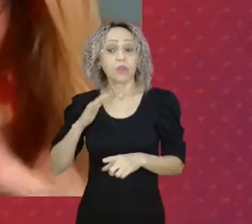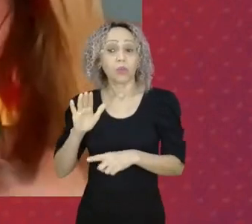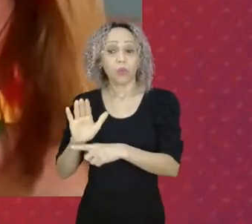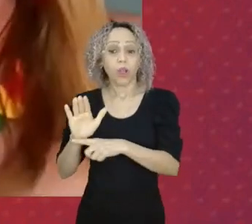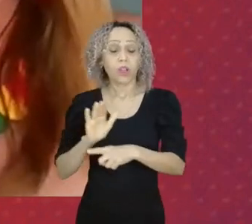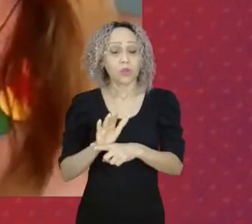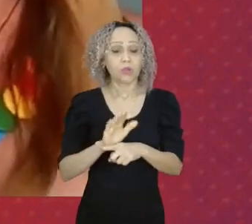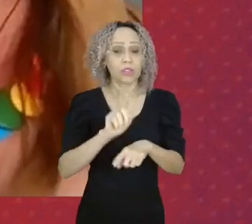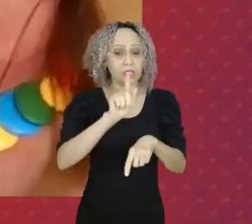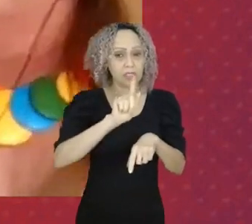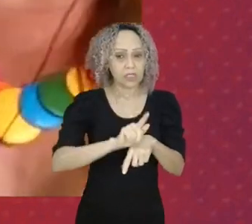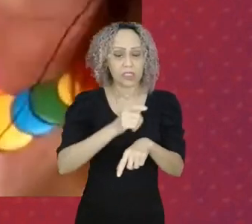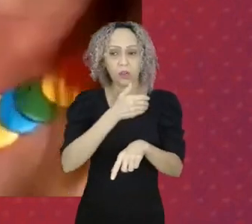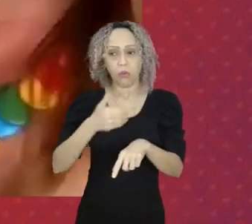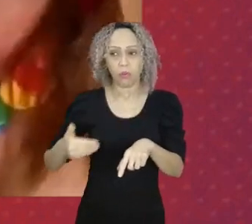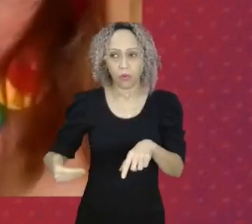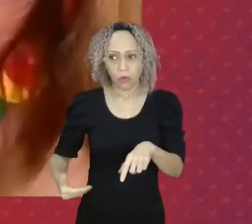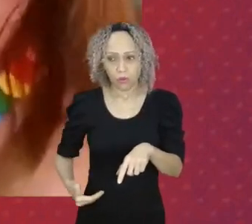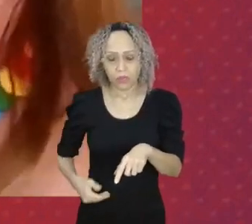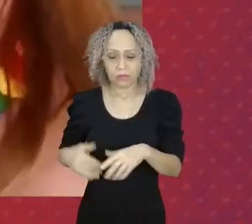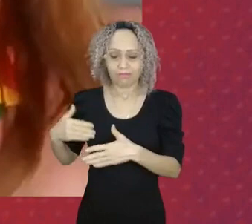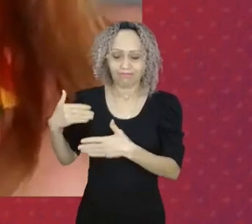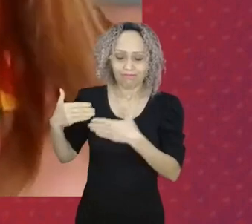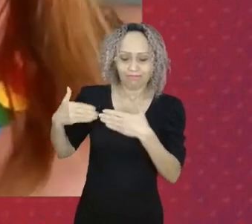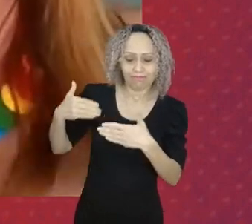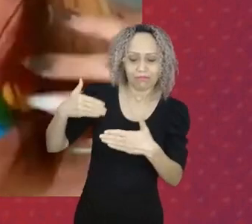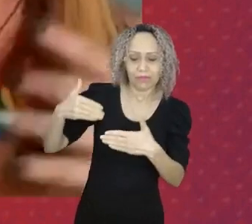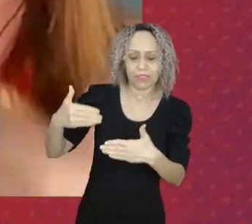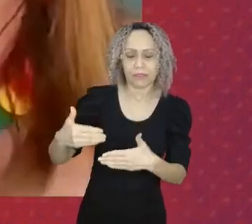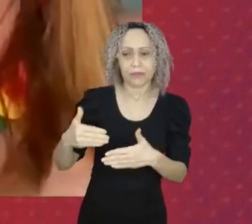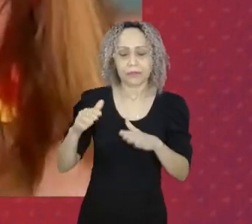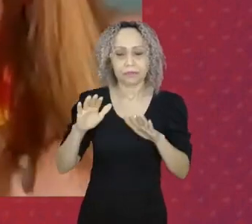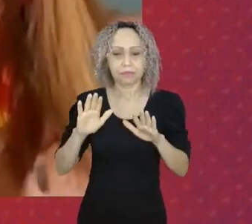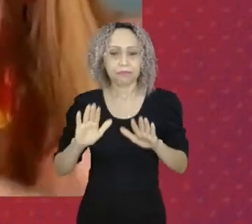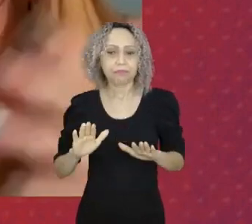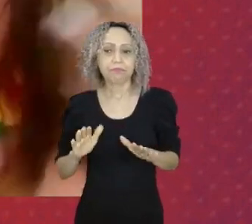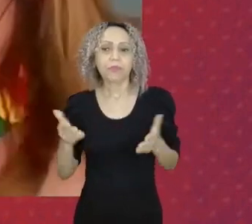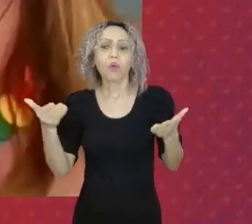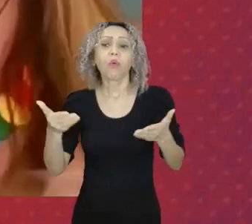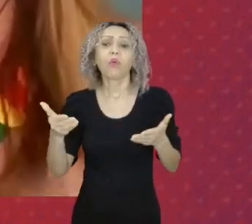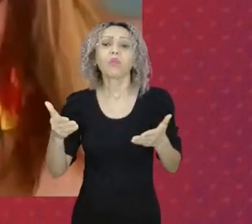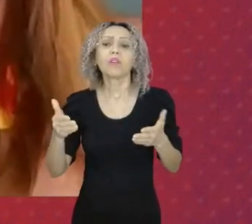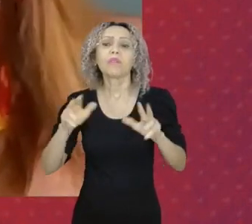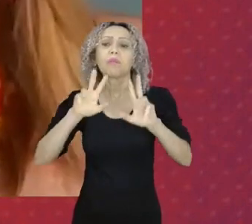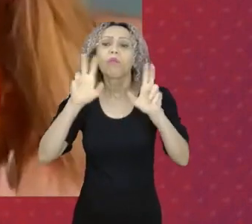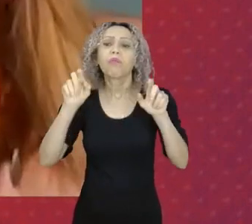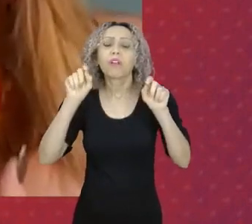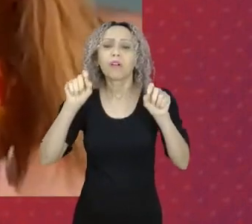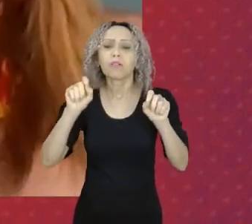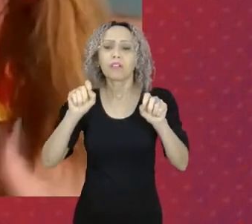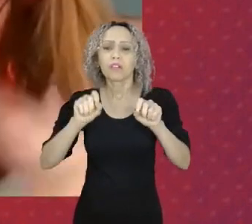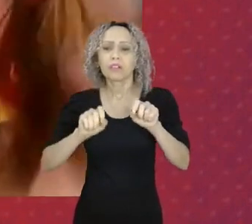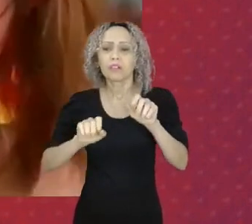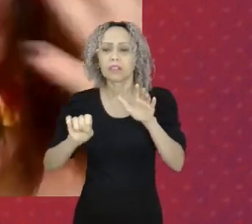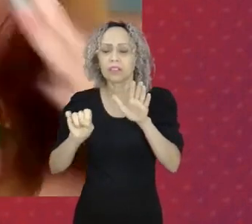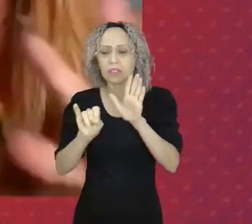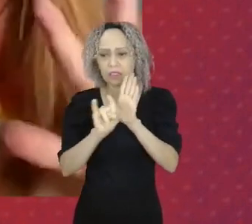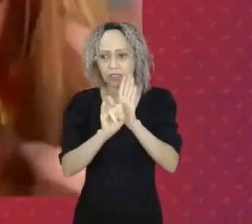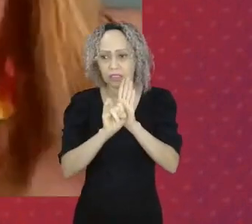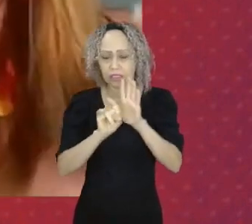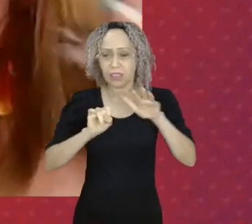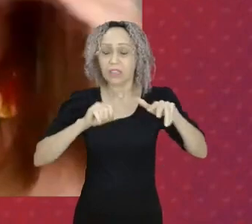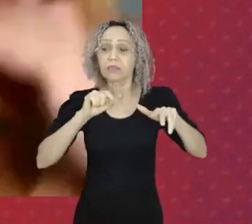gestão pública, na nossa trajetória. Hoje a gente vai falar sobre identidade de gênero, né? Dar